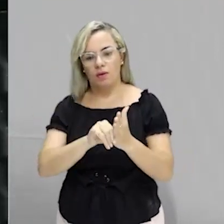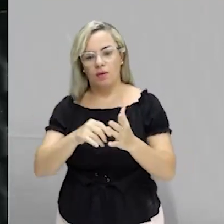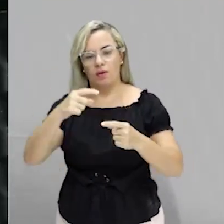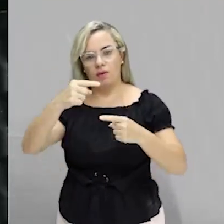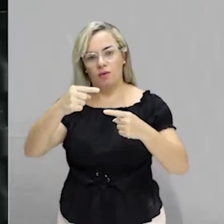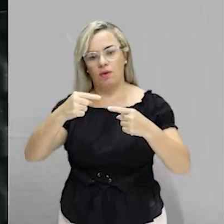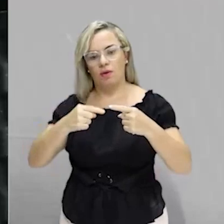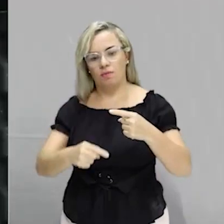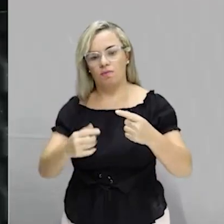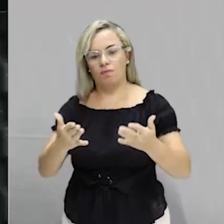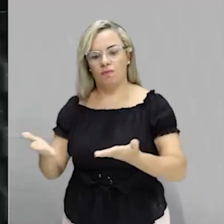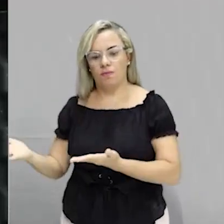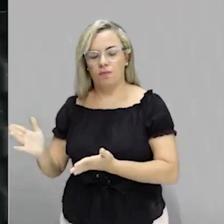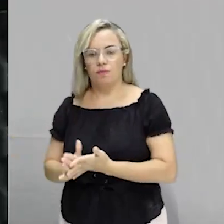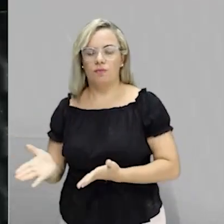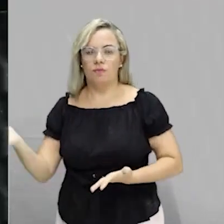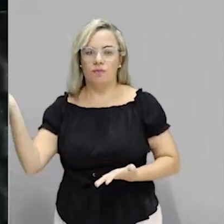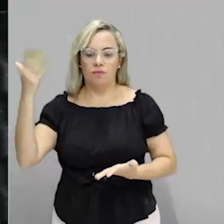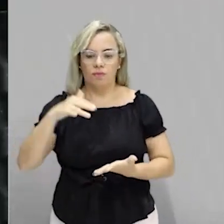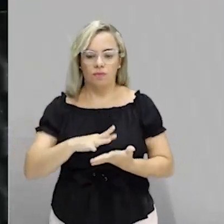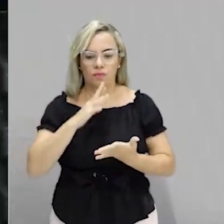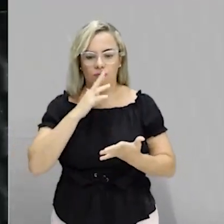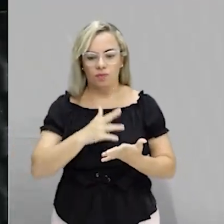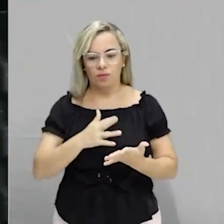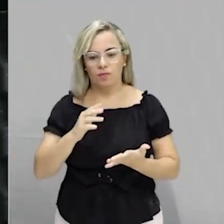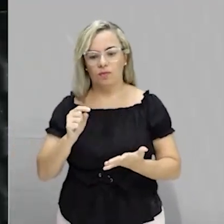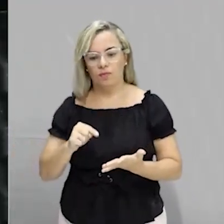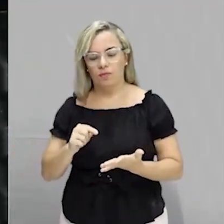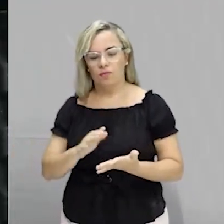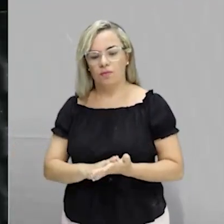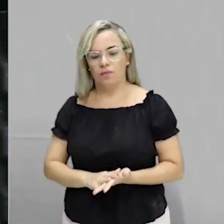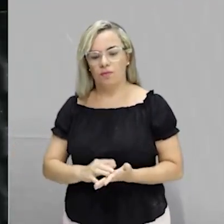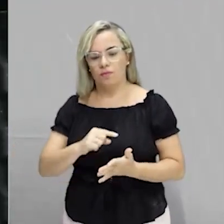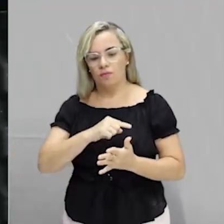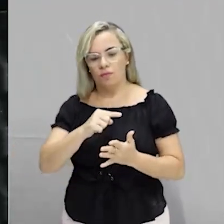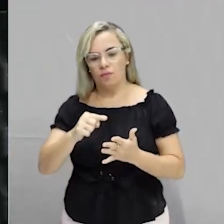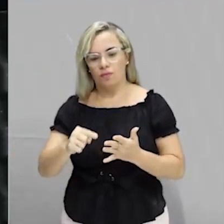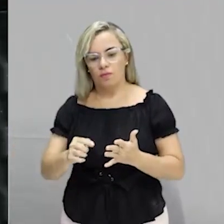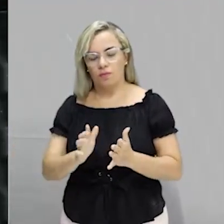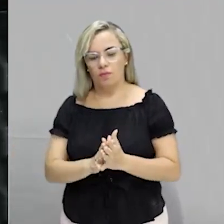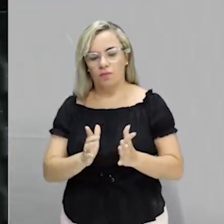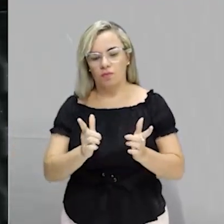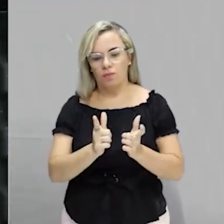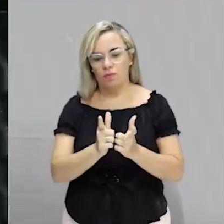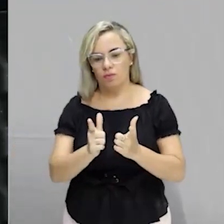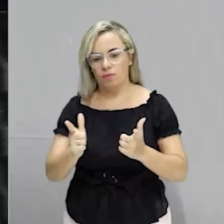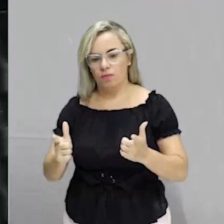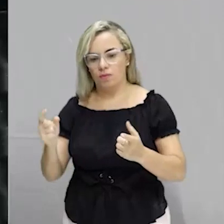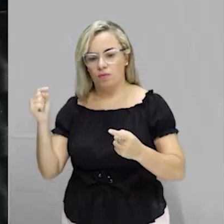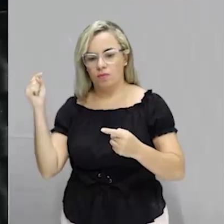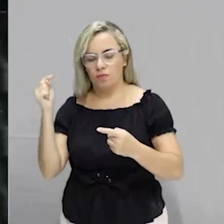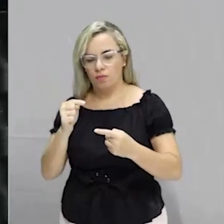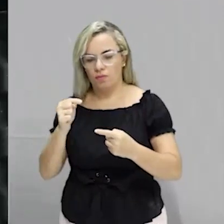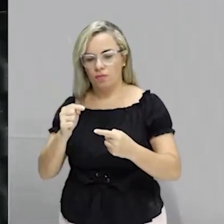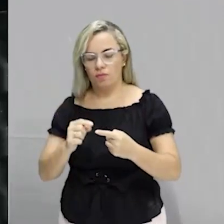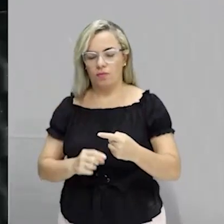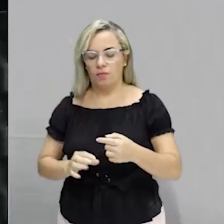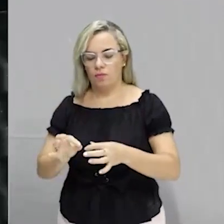identificássemos a razão. Vamos para ela, tá? No caso, vai ser largura sobre